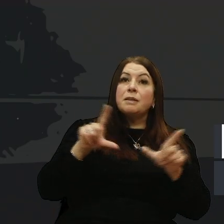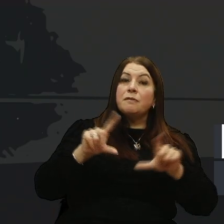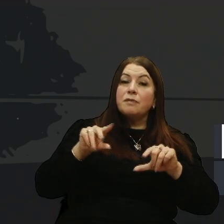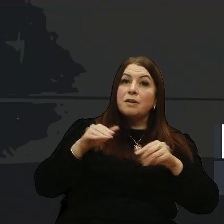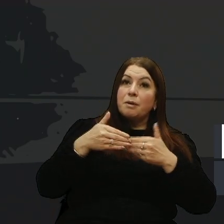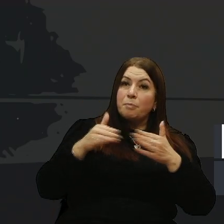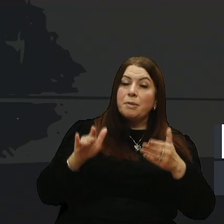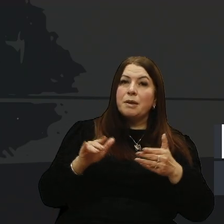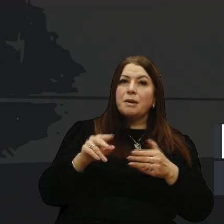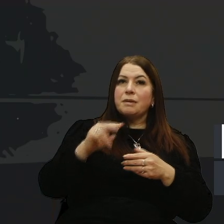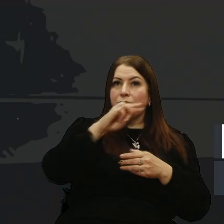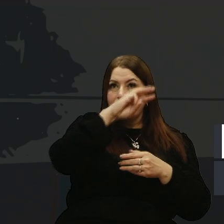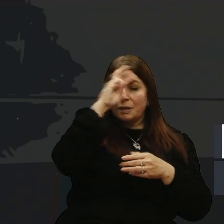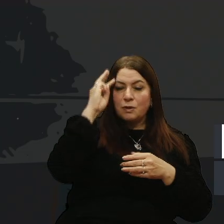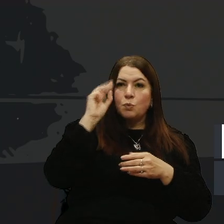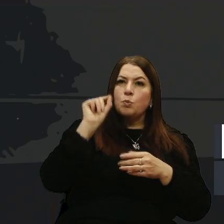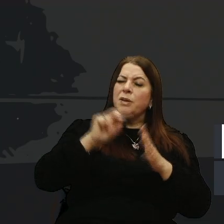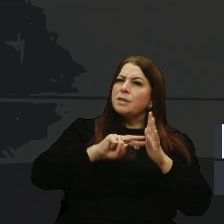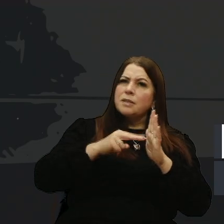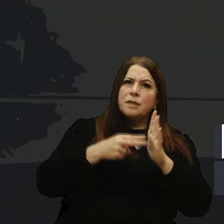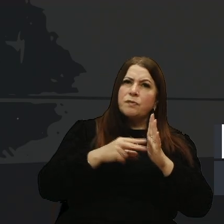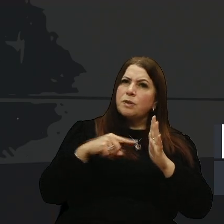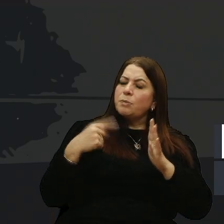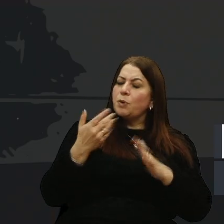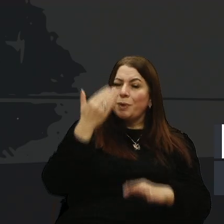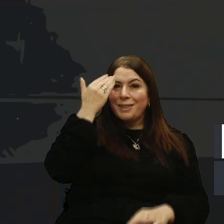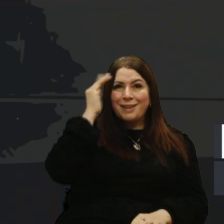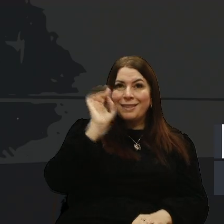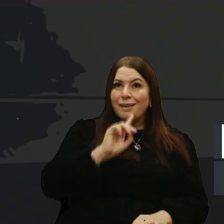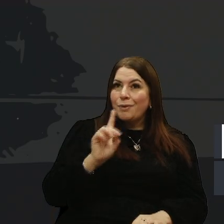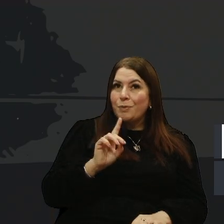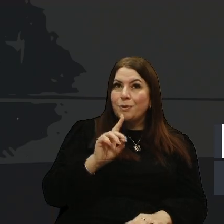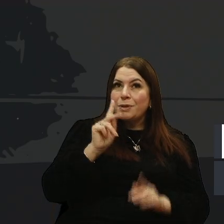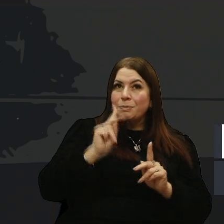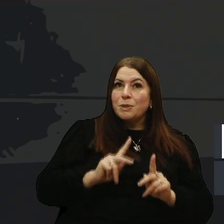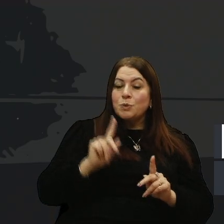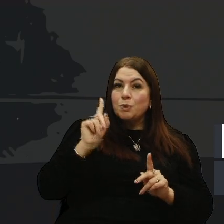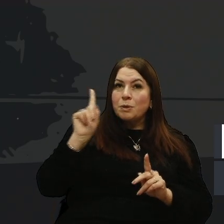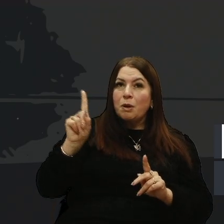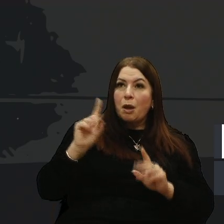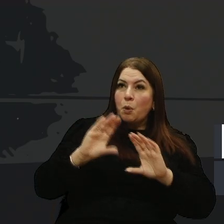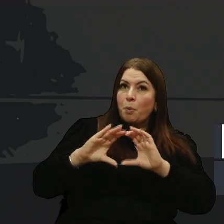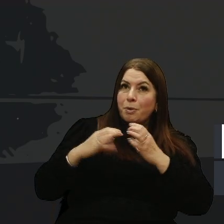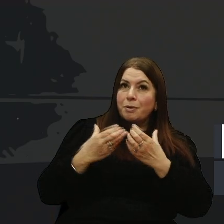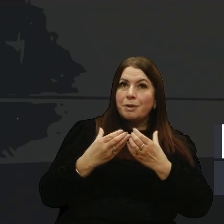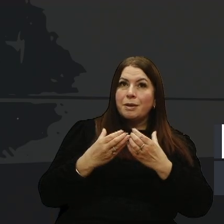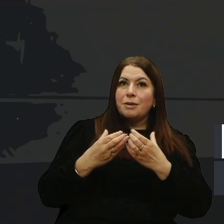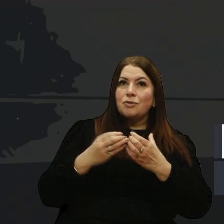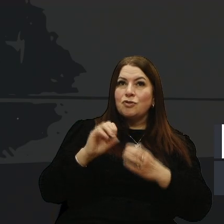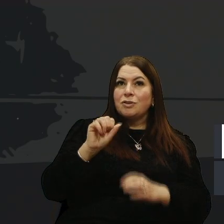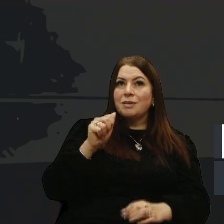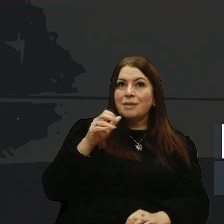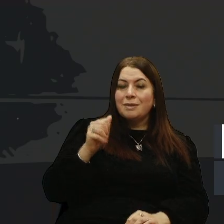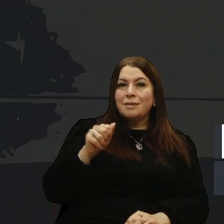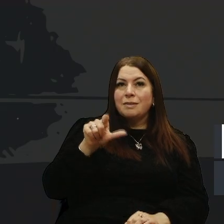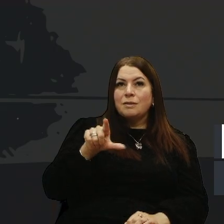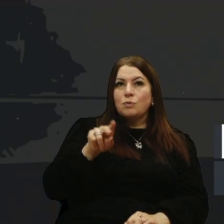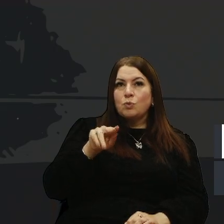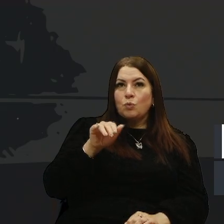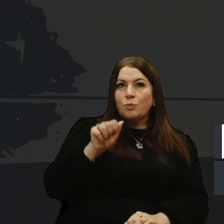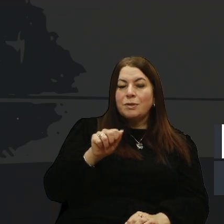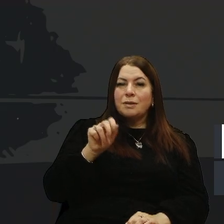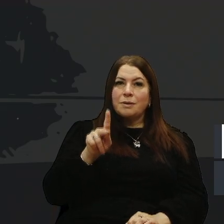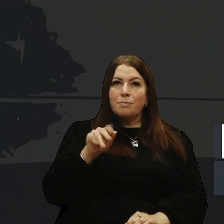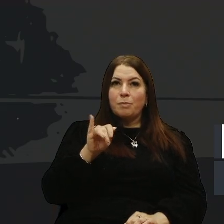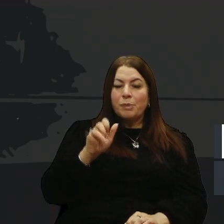aberta, vereador Valinho, o que ela significa, para quem não entendeu ainda? É que as pessoas lá na comunidade de Santa Lúcia do Piauí, 40